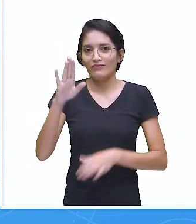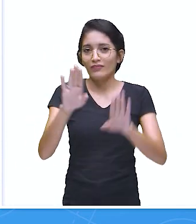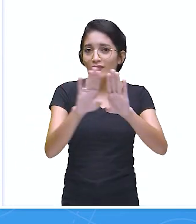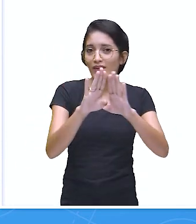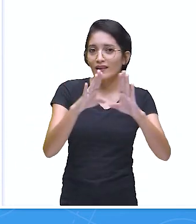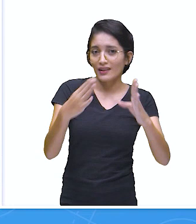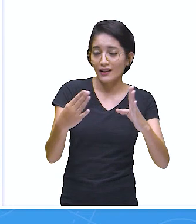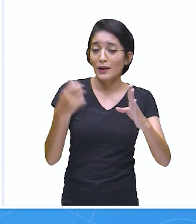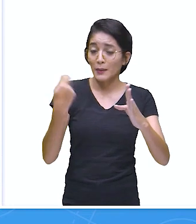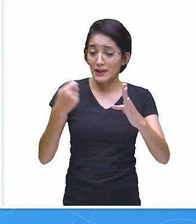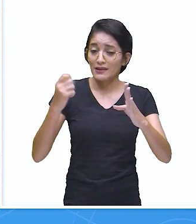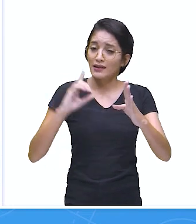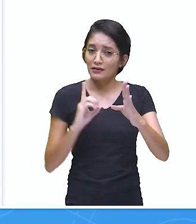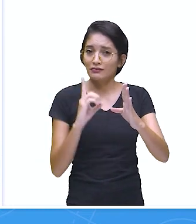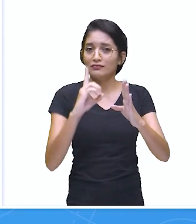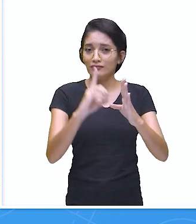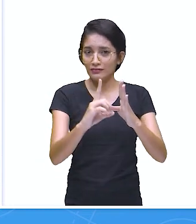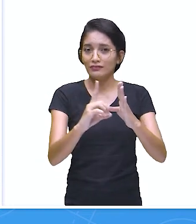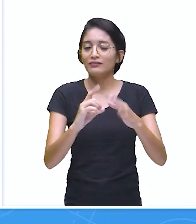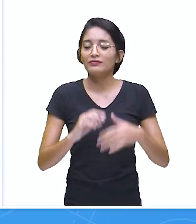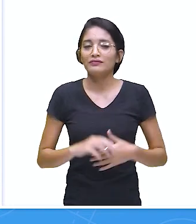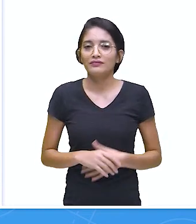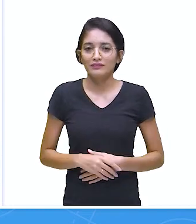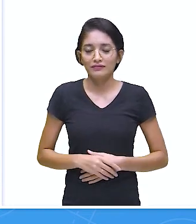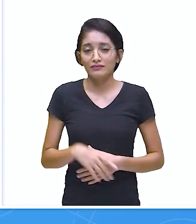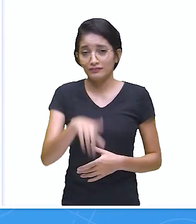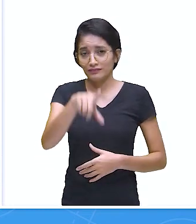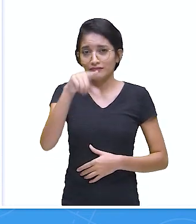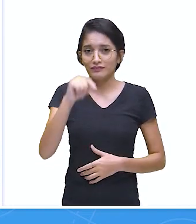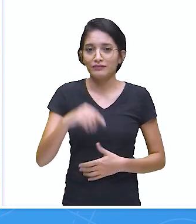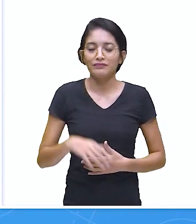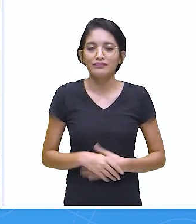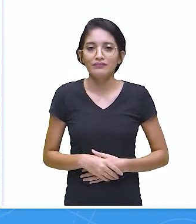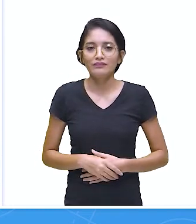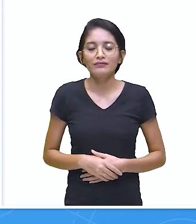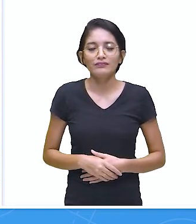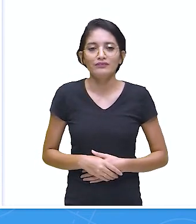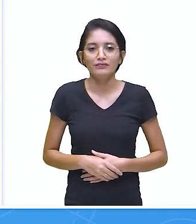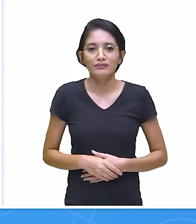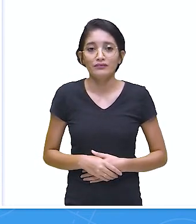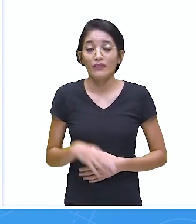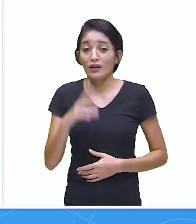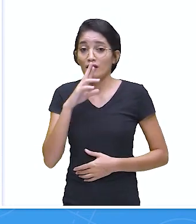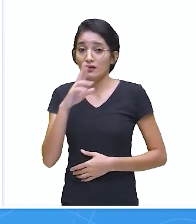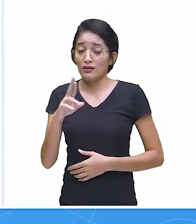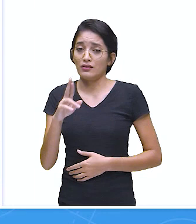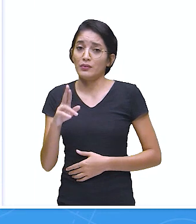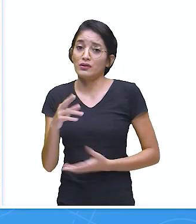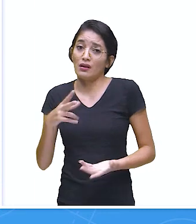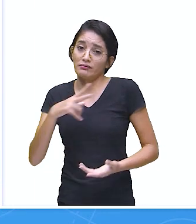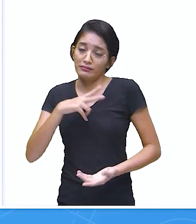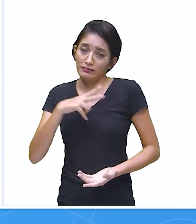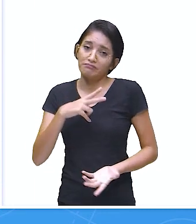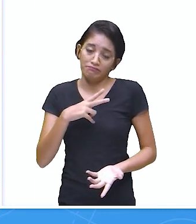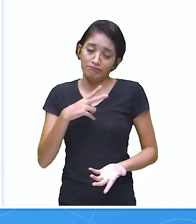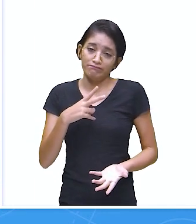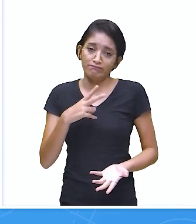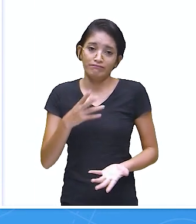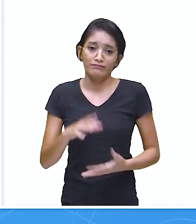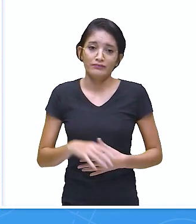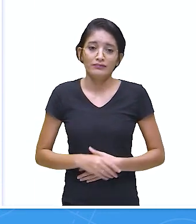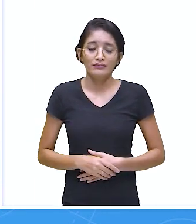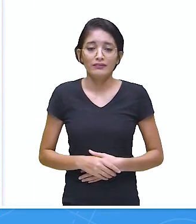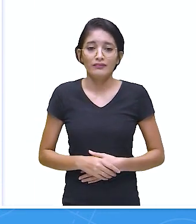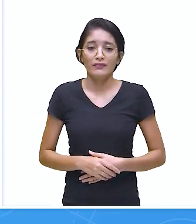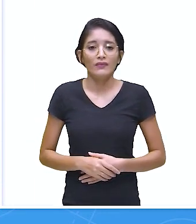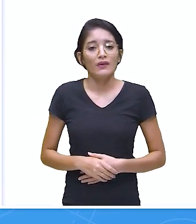portas que ele pode escolher. Muito bem. Então vamos à resposta. A resposta é pessoal. A resposta é pessoal,